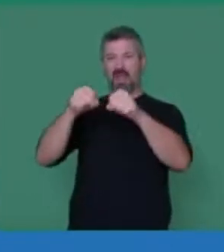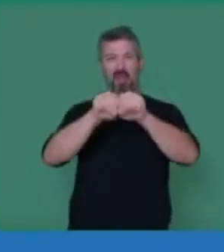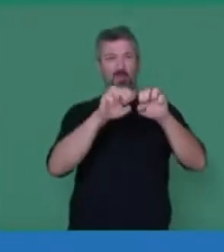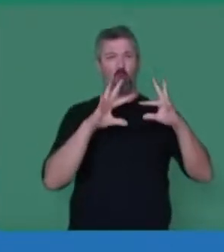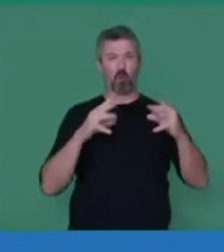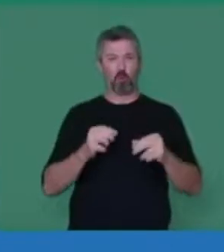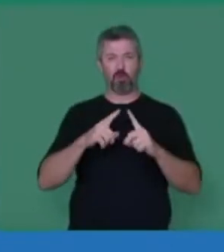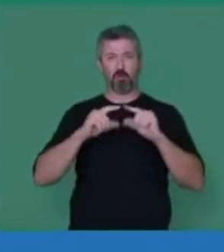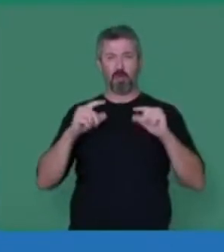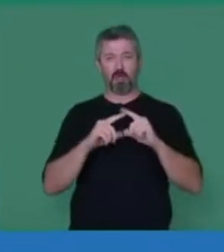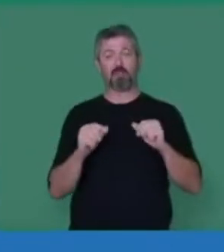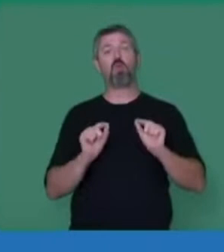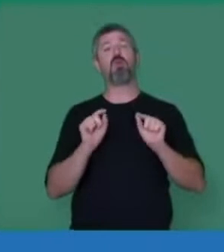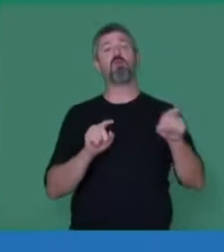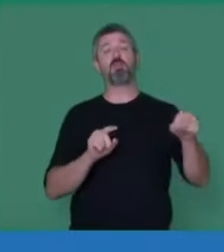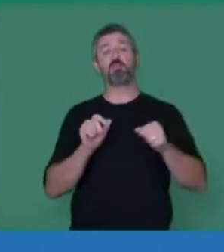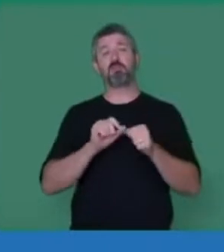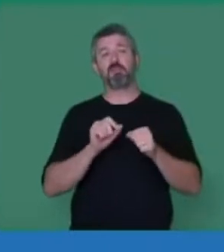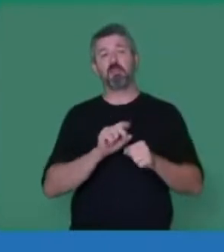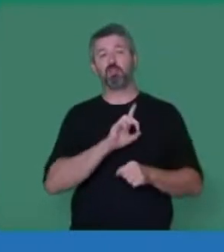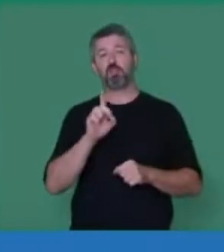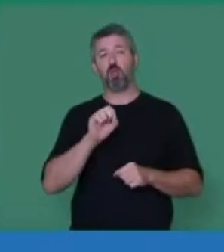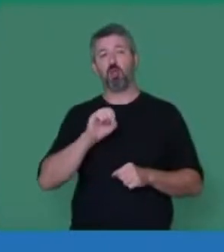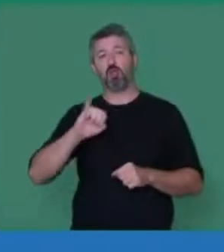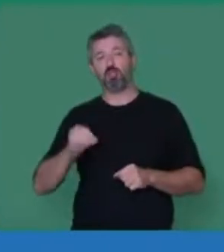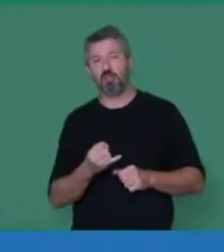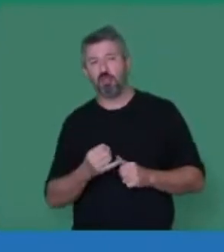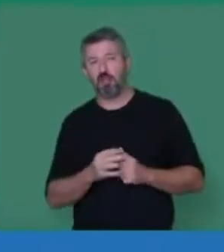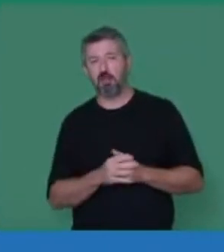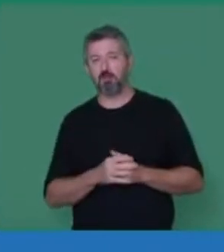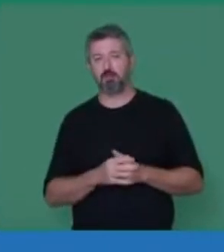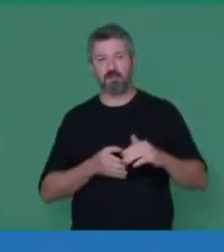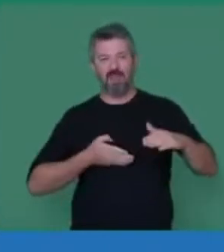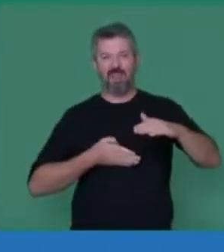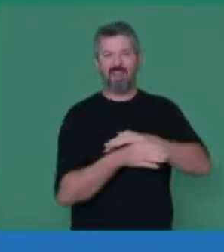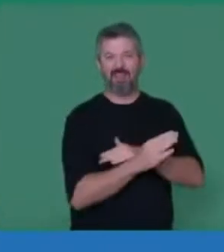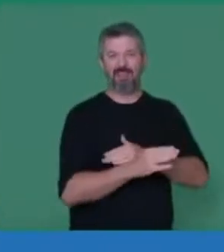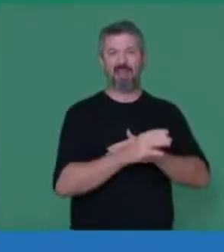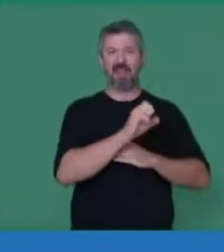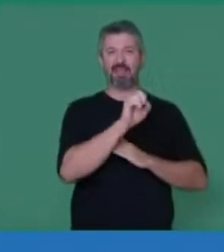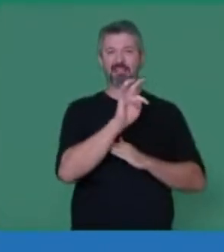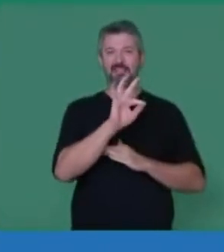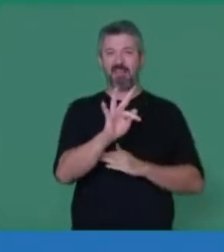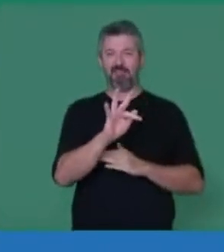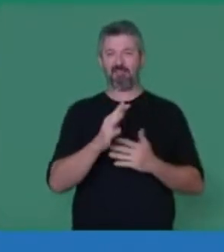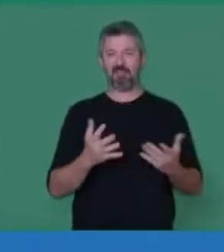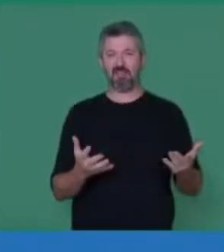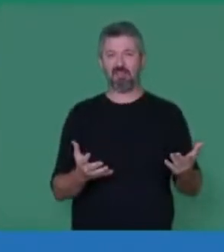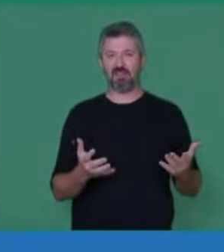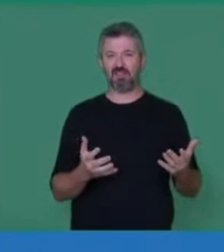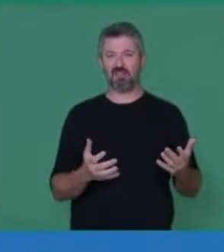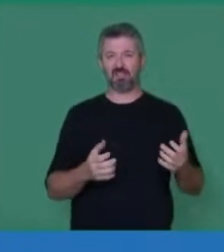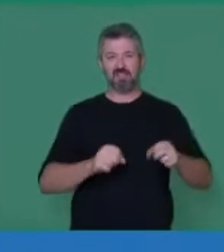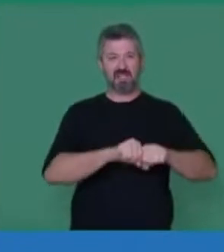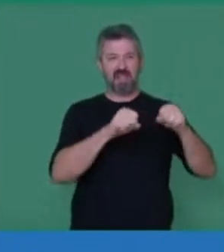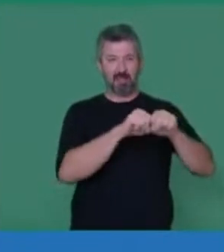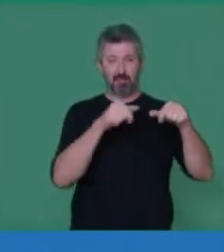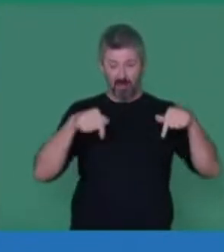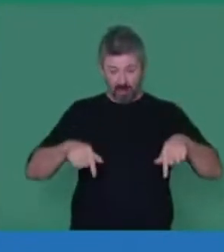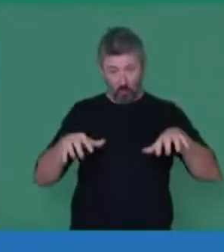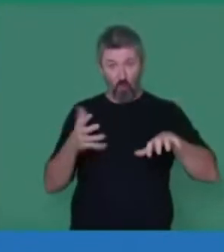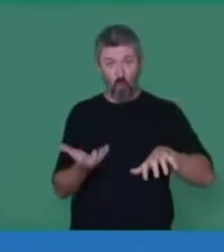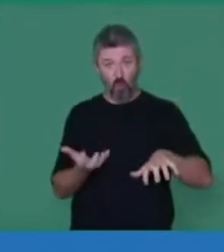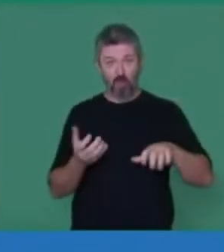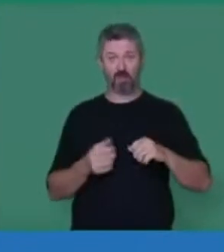O que vocês fizeram no dia 8 de janeiro, invadir o Supremo Tribunal Federal, esse Congresso,